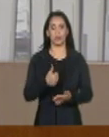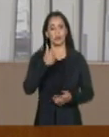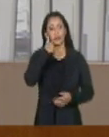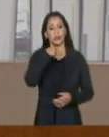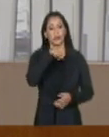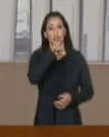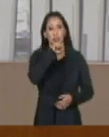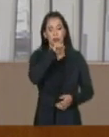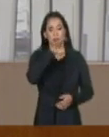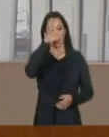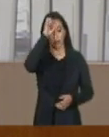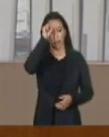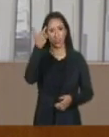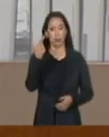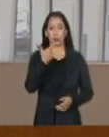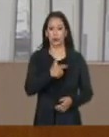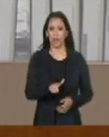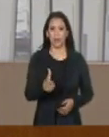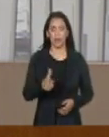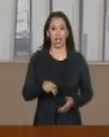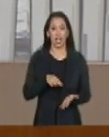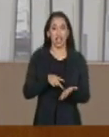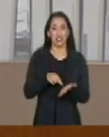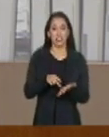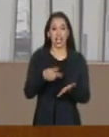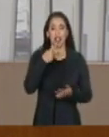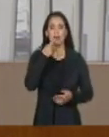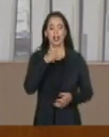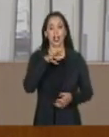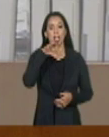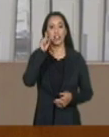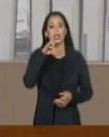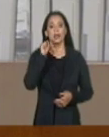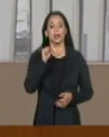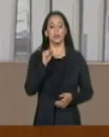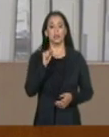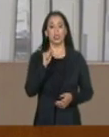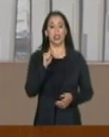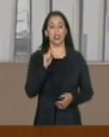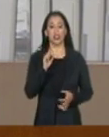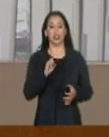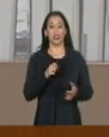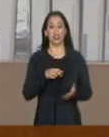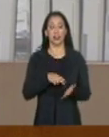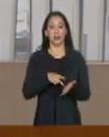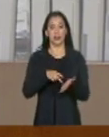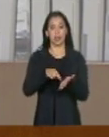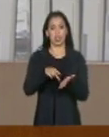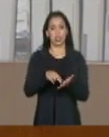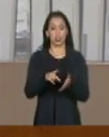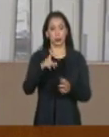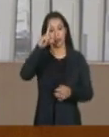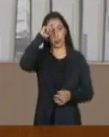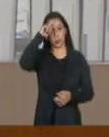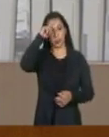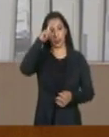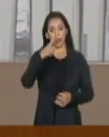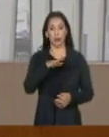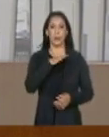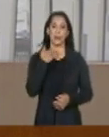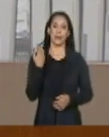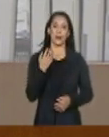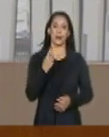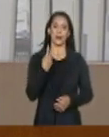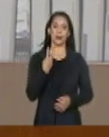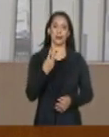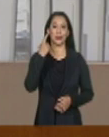de novo, comer, andar, falar e até respirar, quando veio a alta médica, outra derrota. Ela morreu